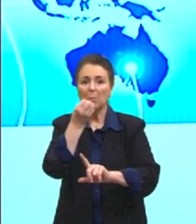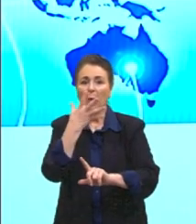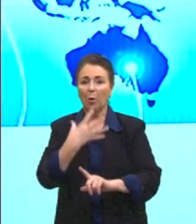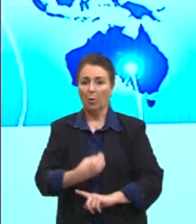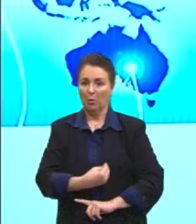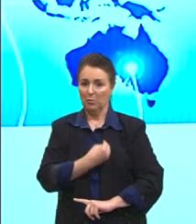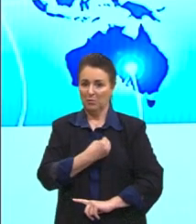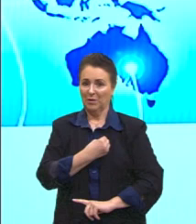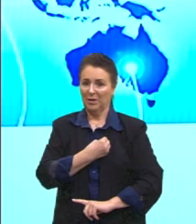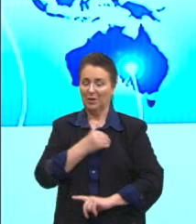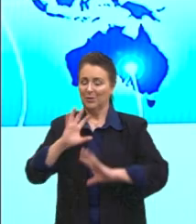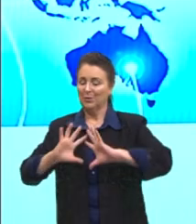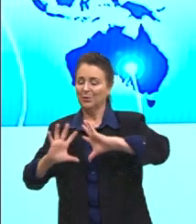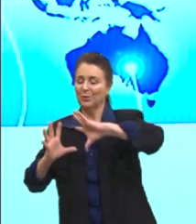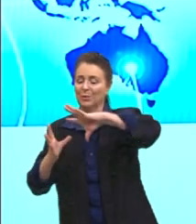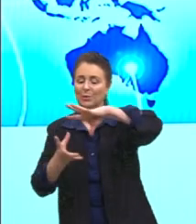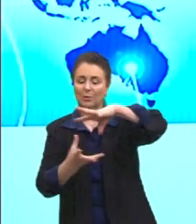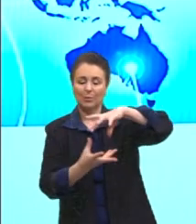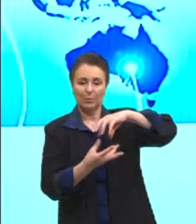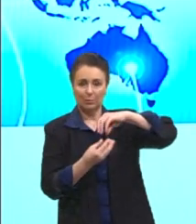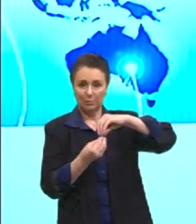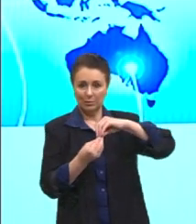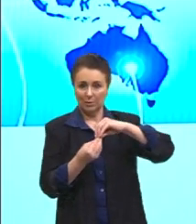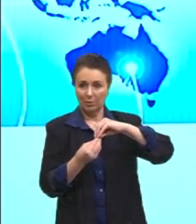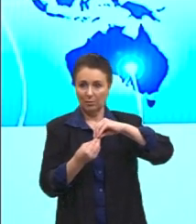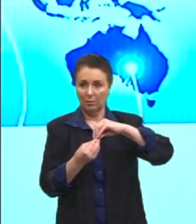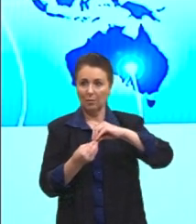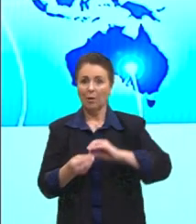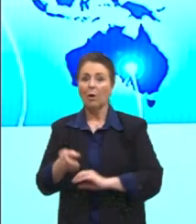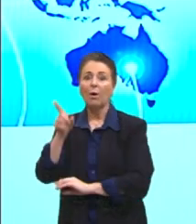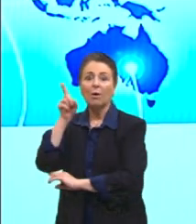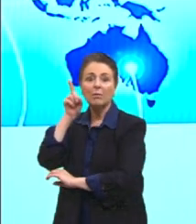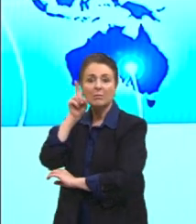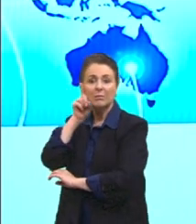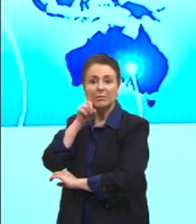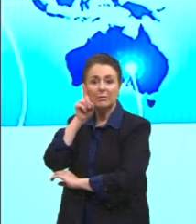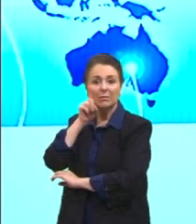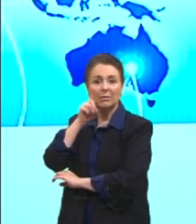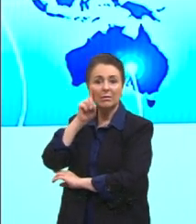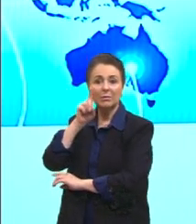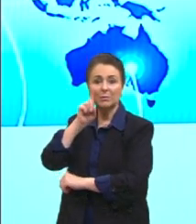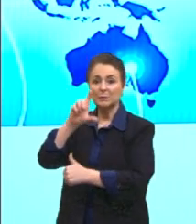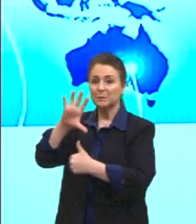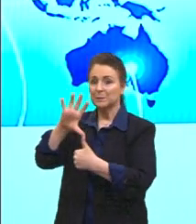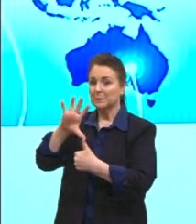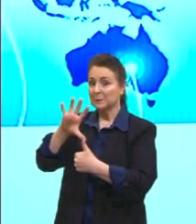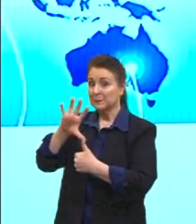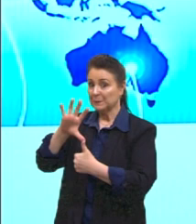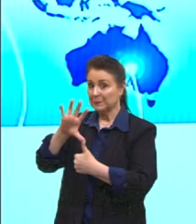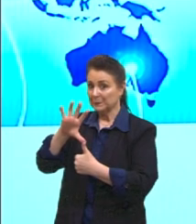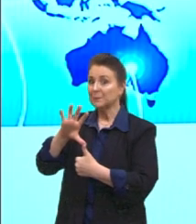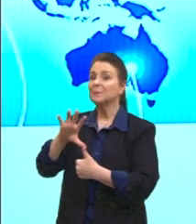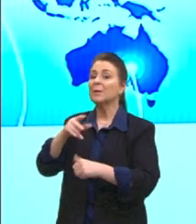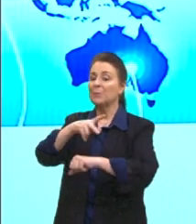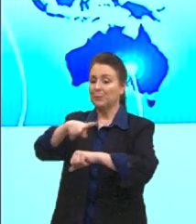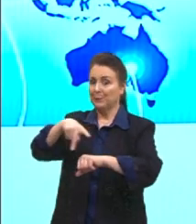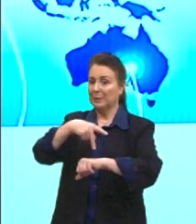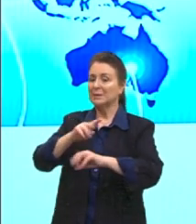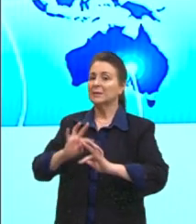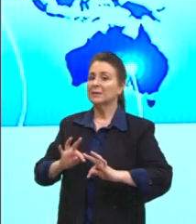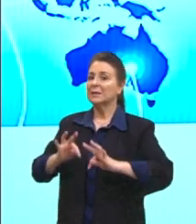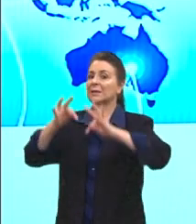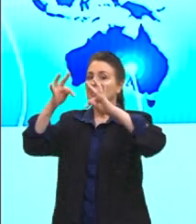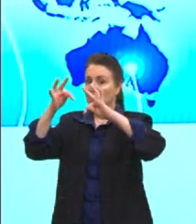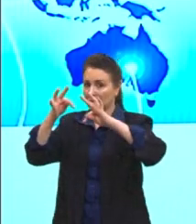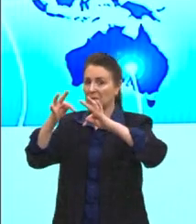mundo globalizado né uma figura americana no início da globalização Então os países que tinham tecnologia se